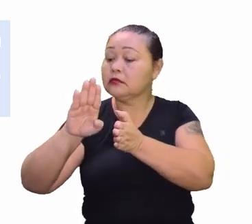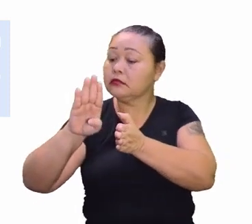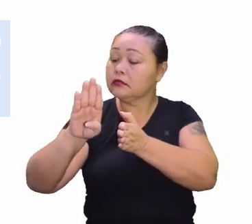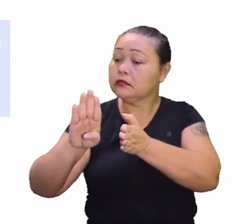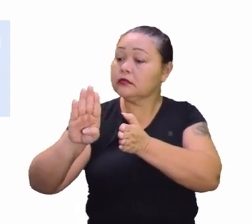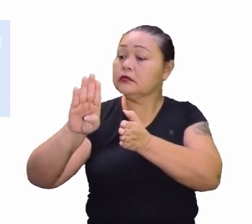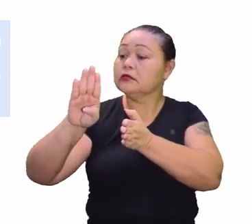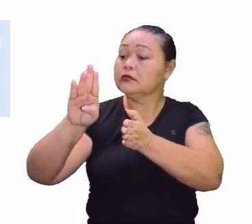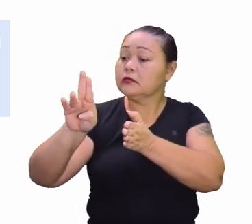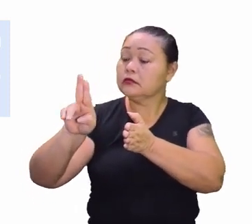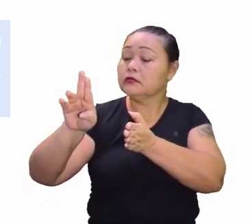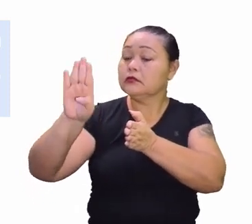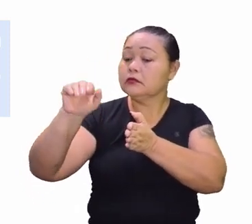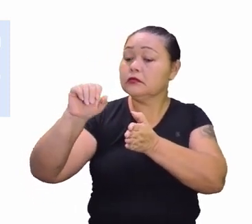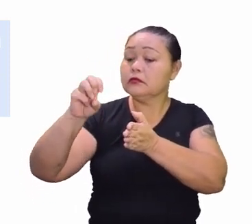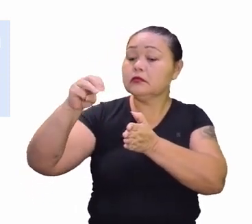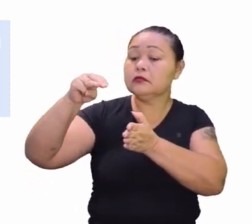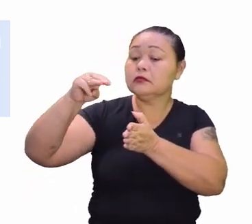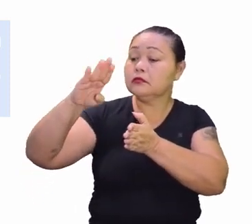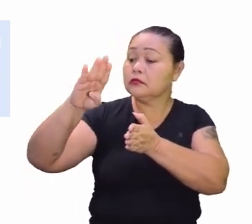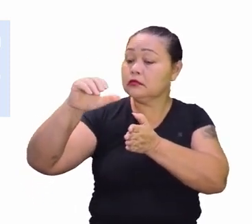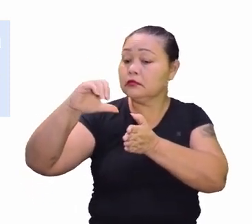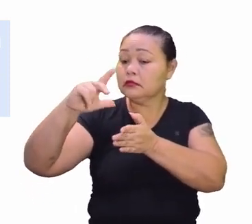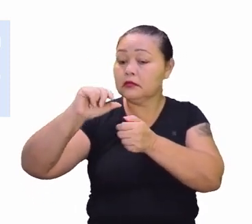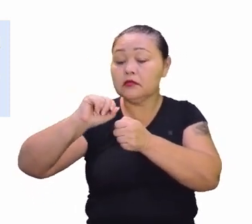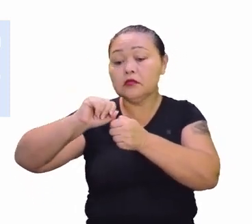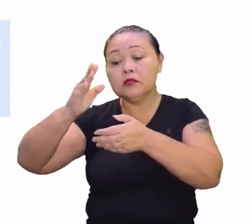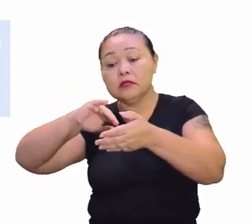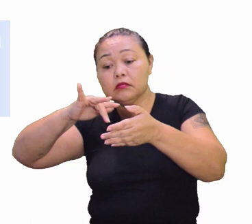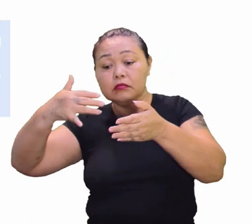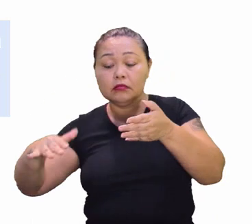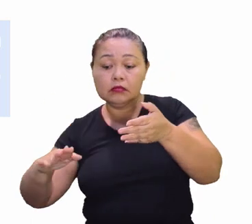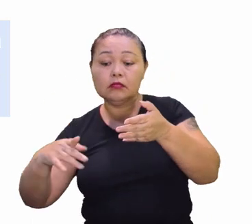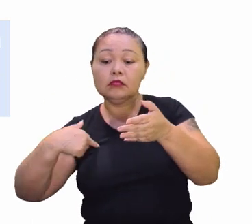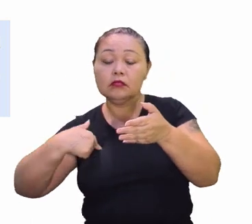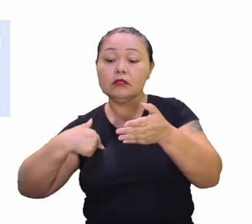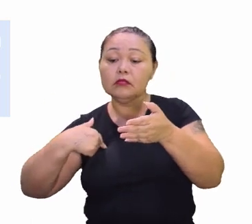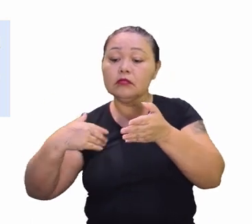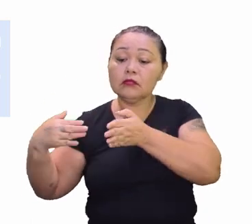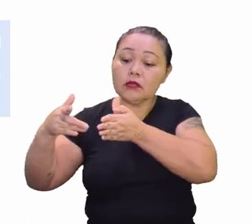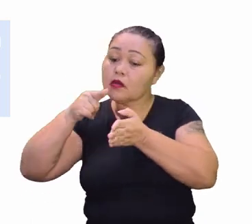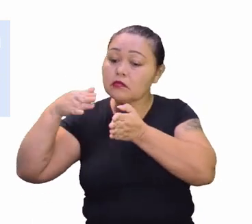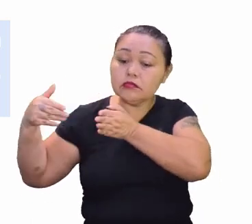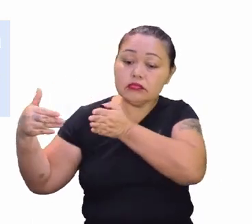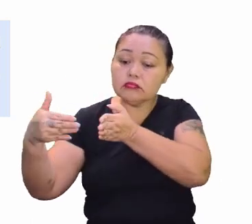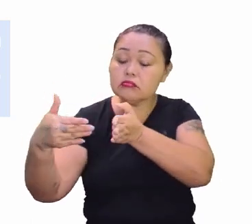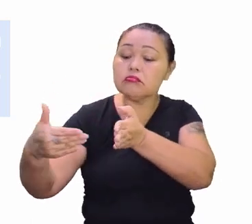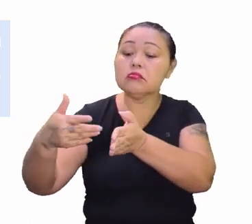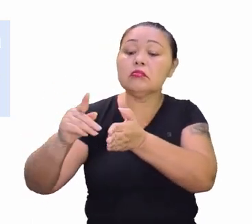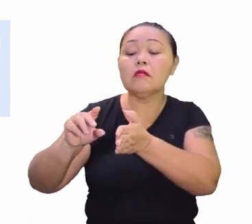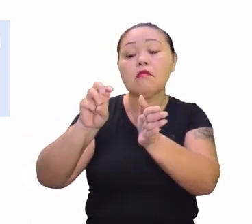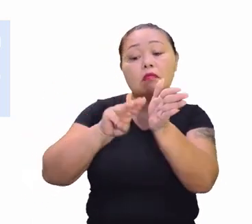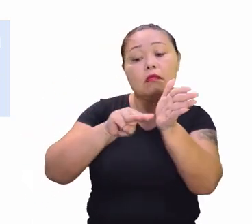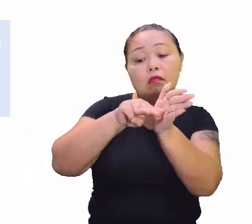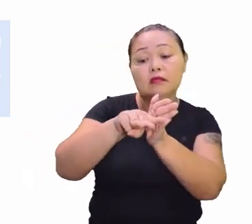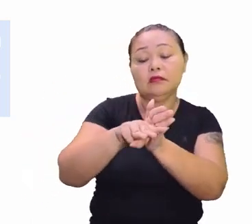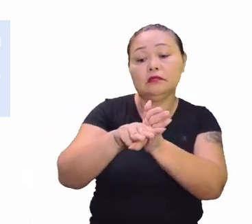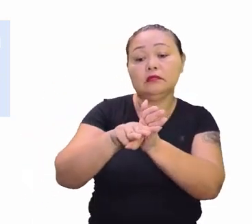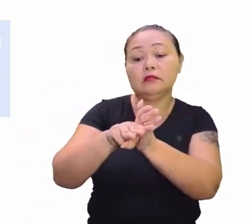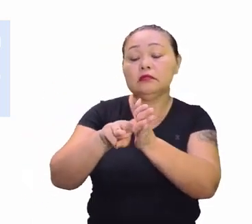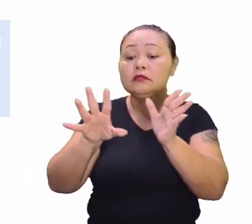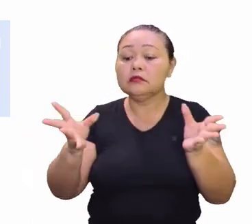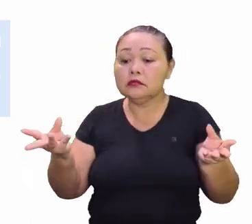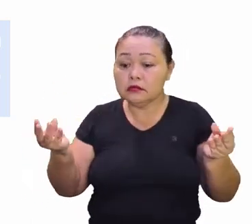também dizer que o Rio Mutum-Paraná é um subafluente. Muito bem. Subafluente do Rio Madeira. Que